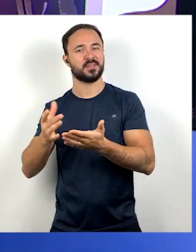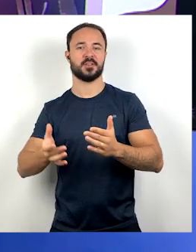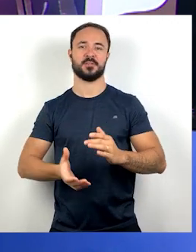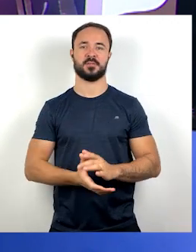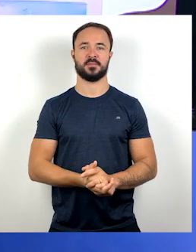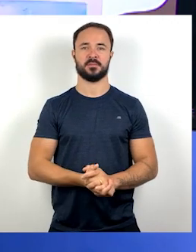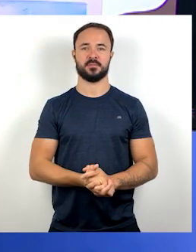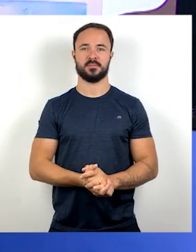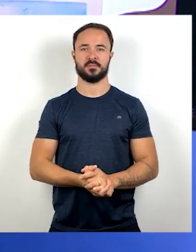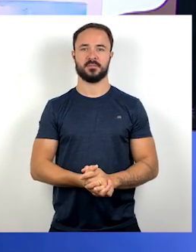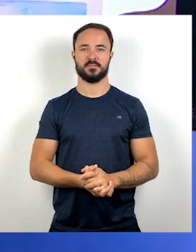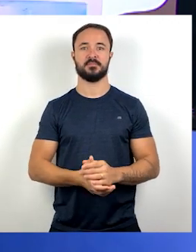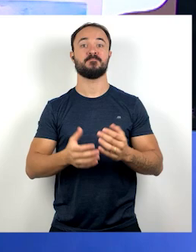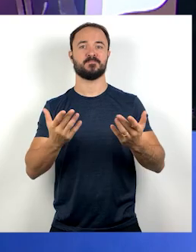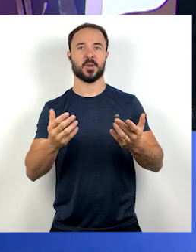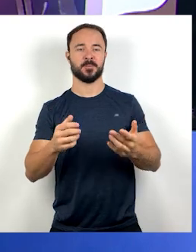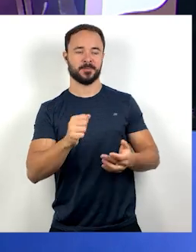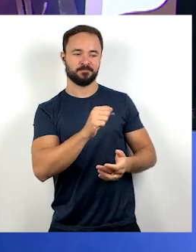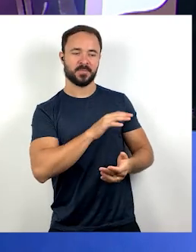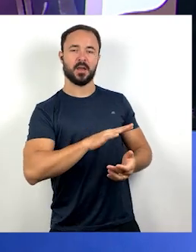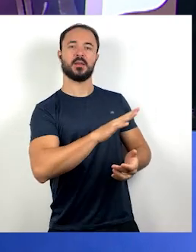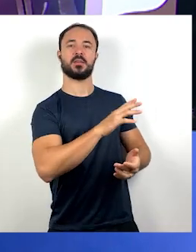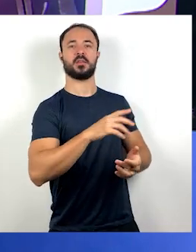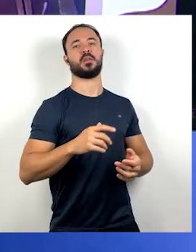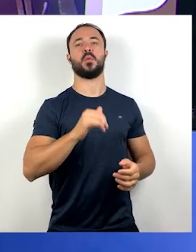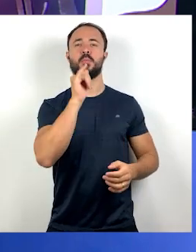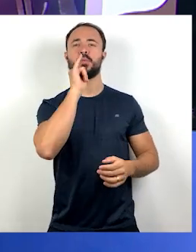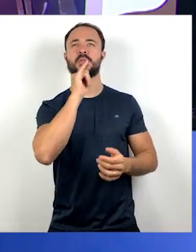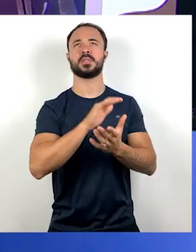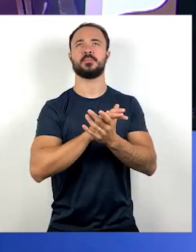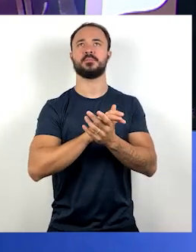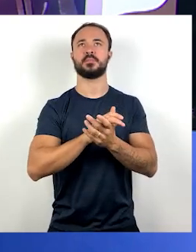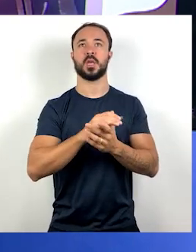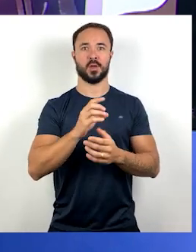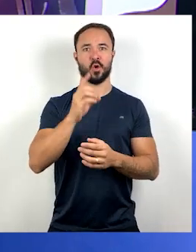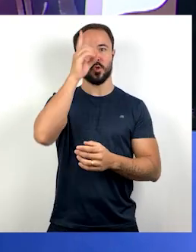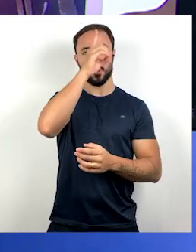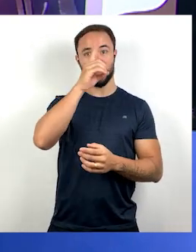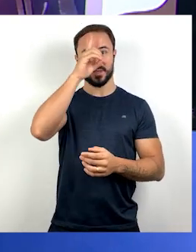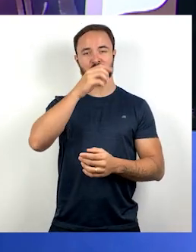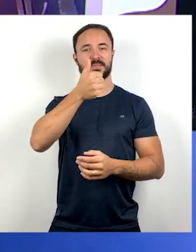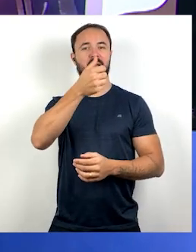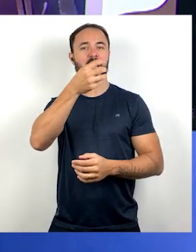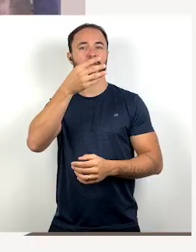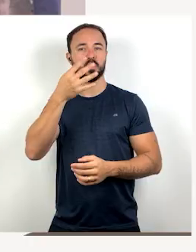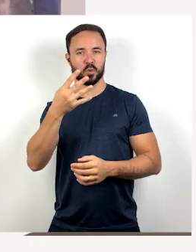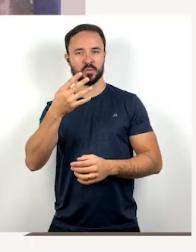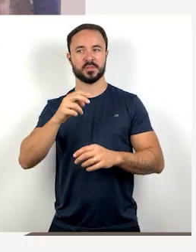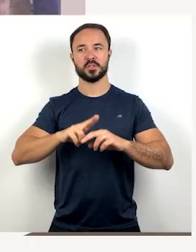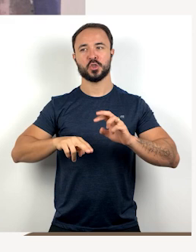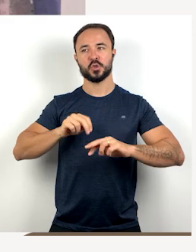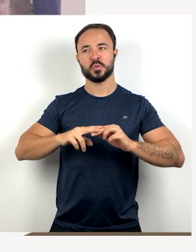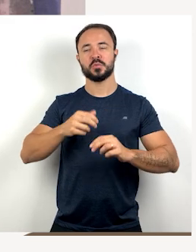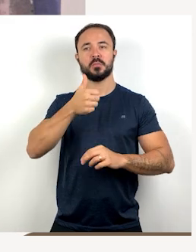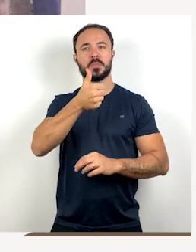diário. Então, aqui nessa parte, por exemplo, tem domingo, 14 de junho de